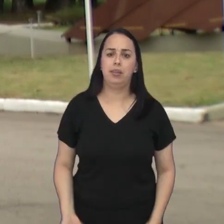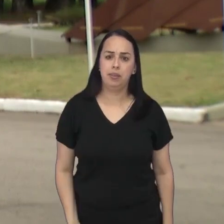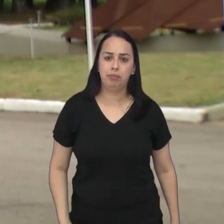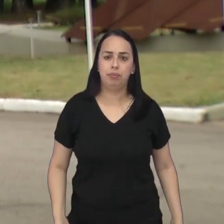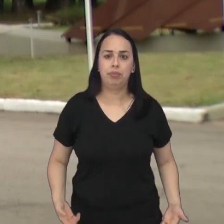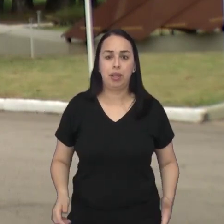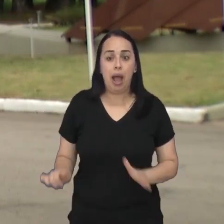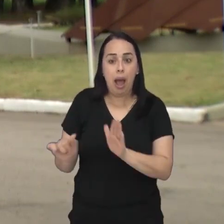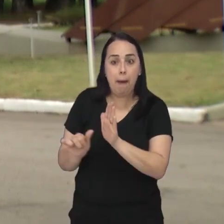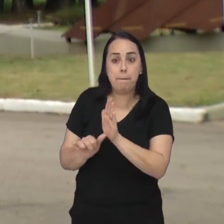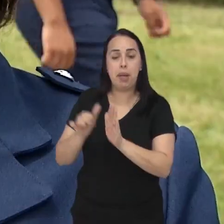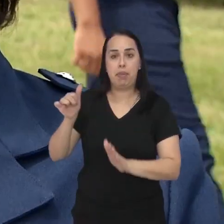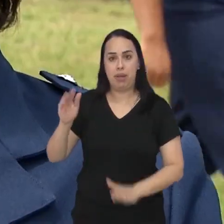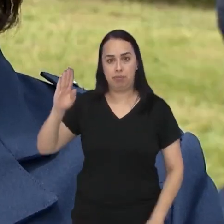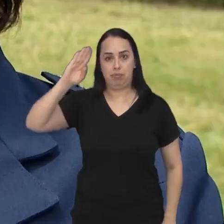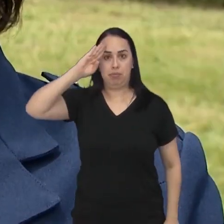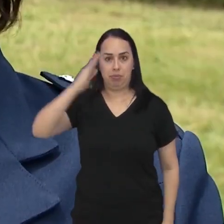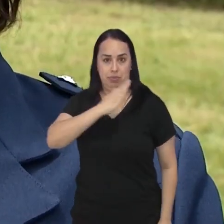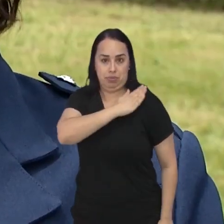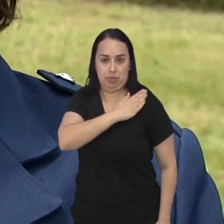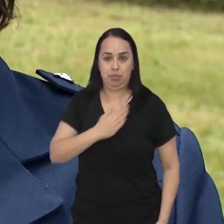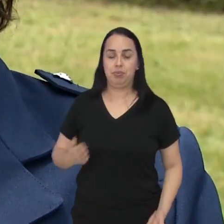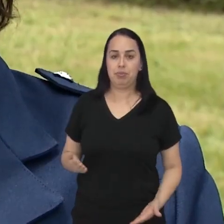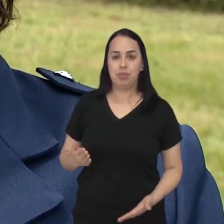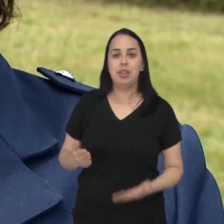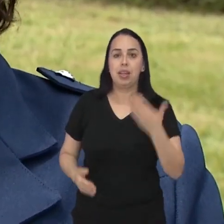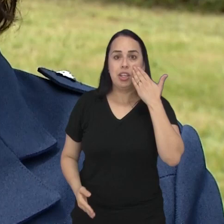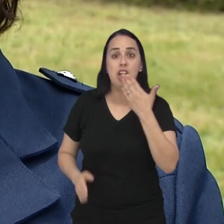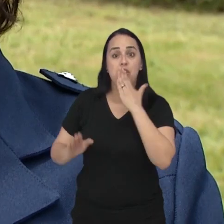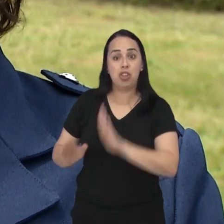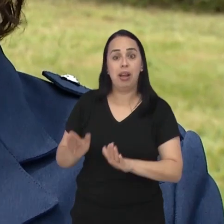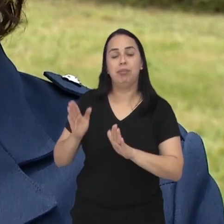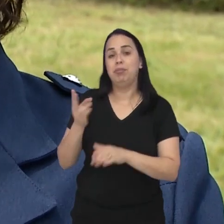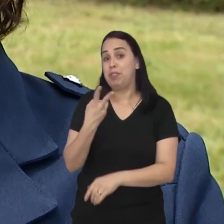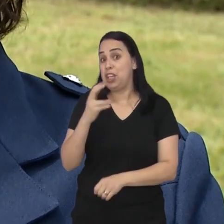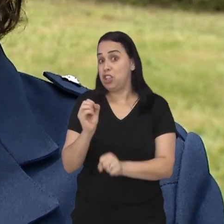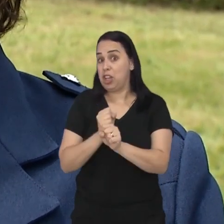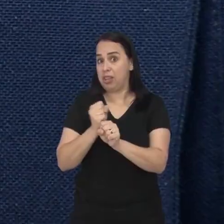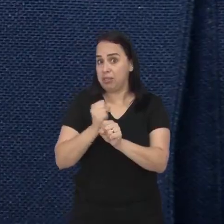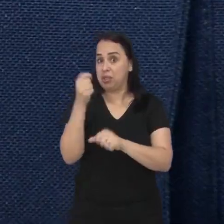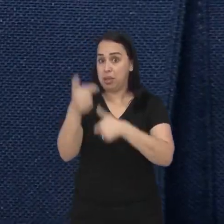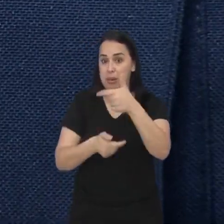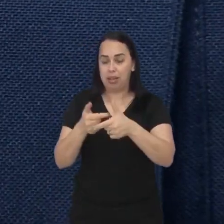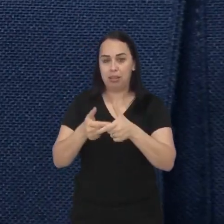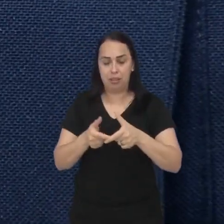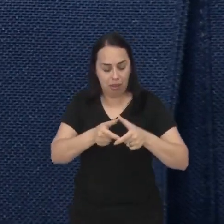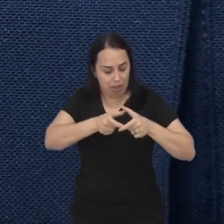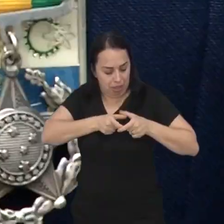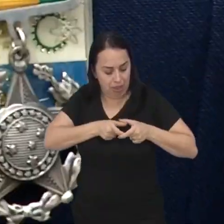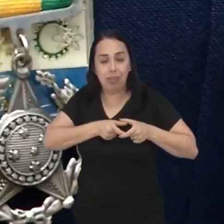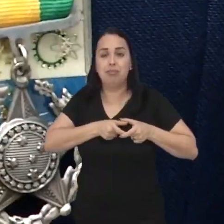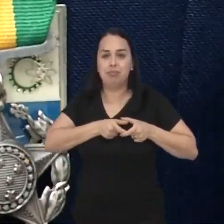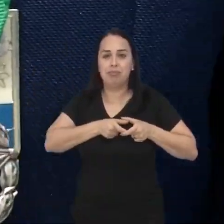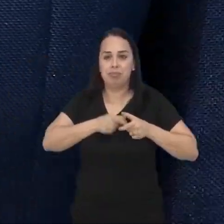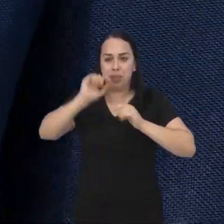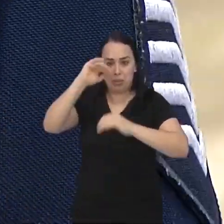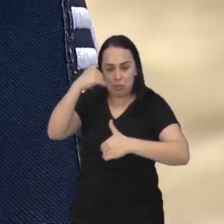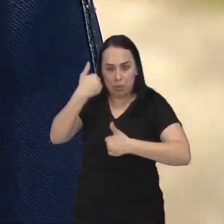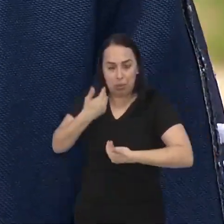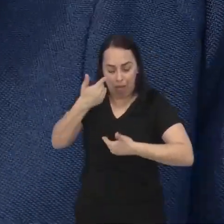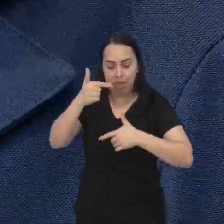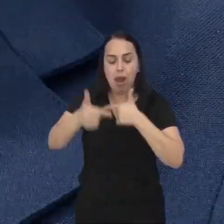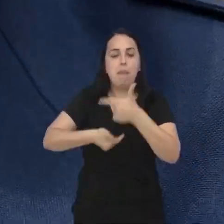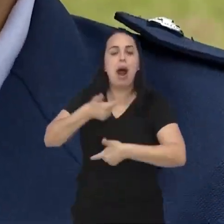em direção ao crescimento. A primeiro-sargento Cristina Teixeira completou 20 anos na Força Aérea Brasileira e recebeu uma